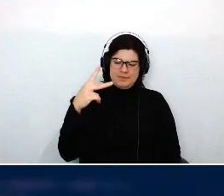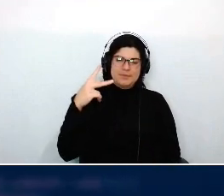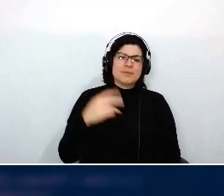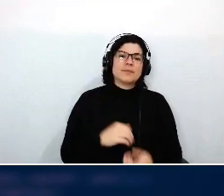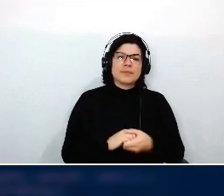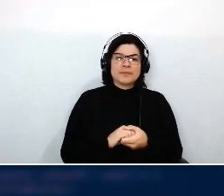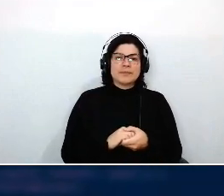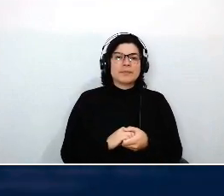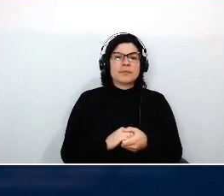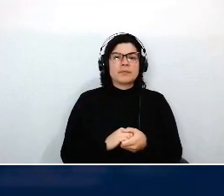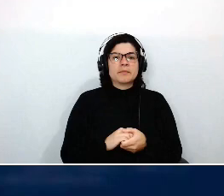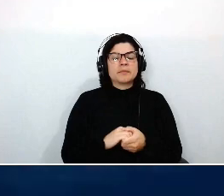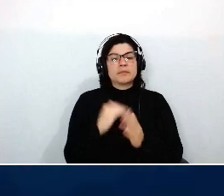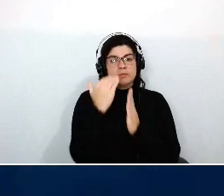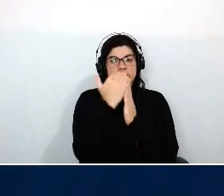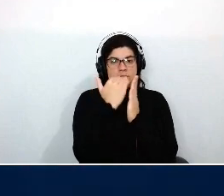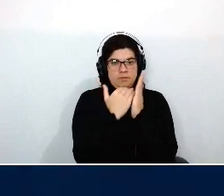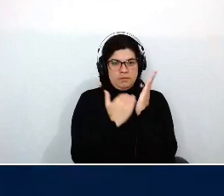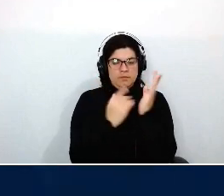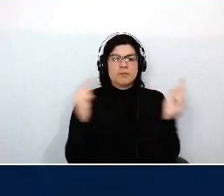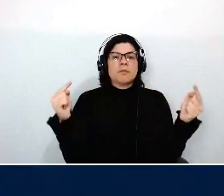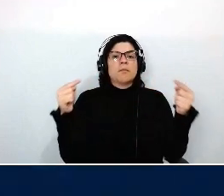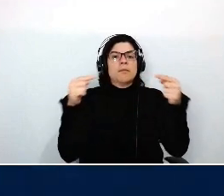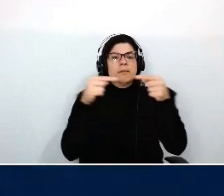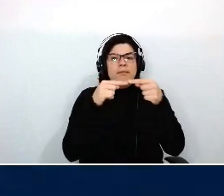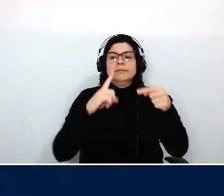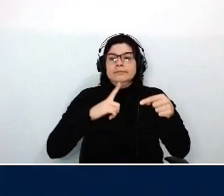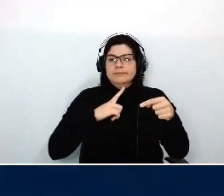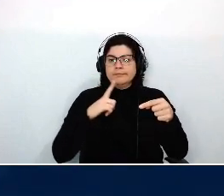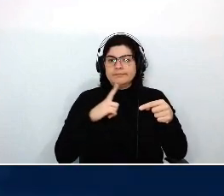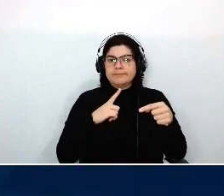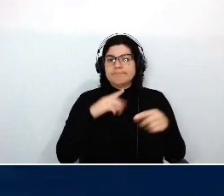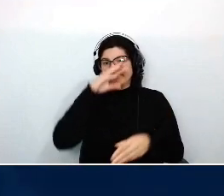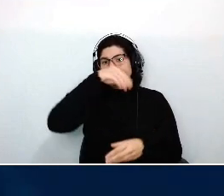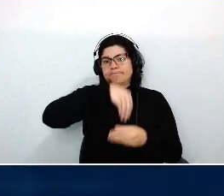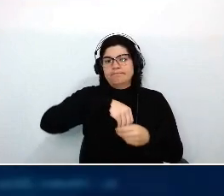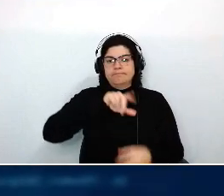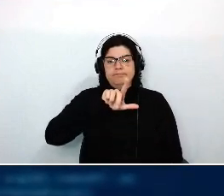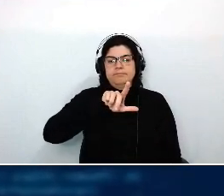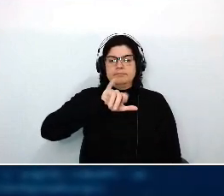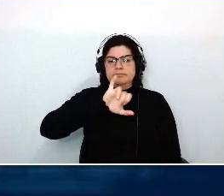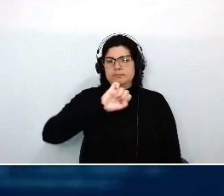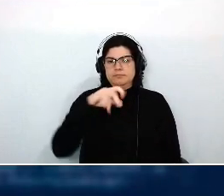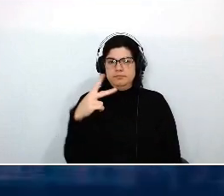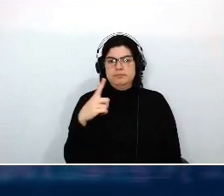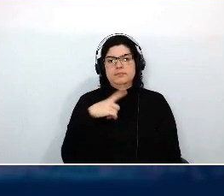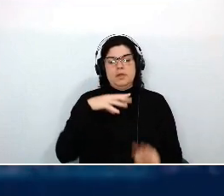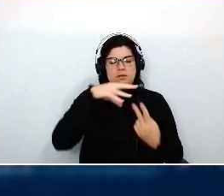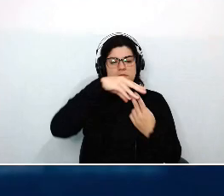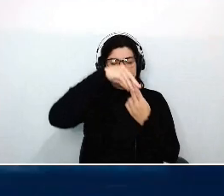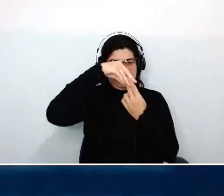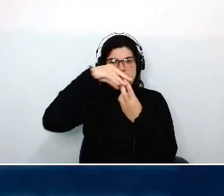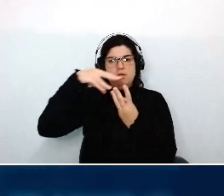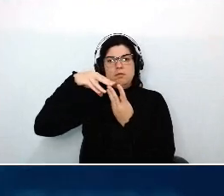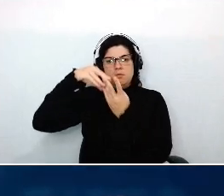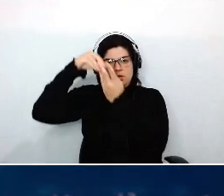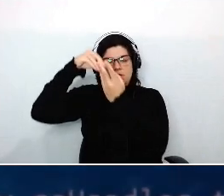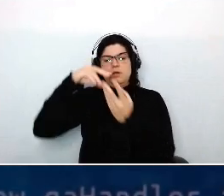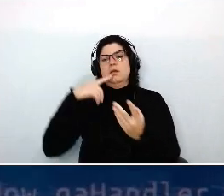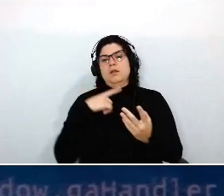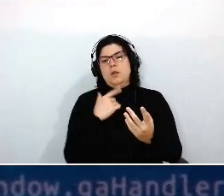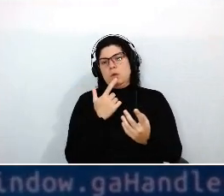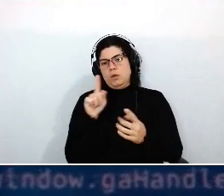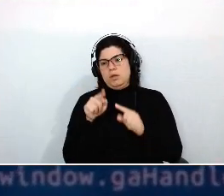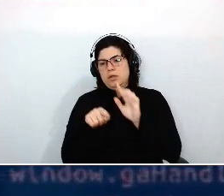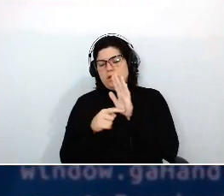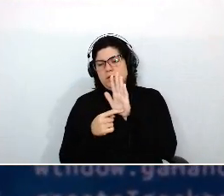Isso é a lista aninhada que a gente tem, né, no Lisp. Então, você tem um par de coisas, onde uma coisa aponta para um dado e a outra coisa aponta para